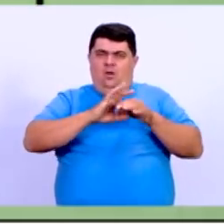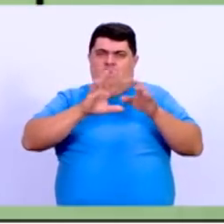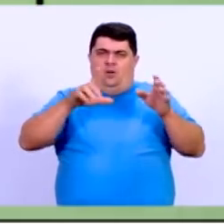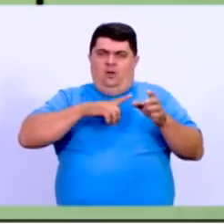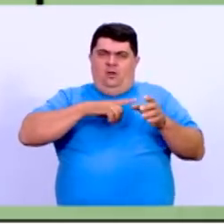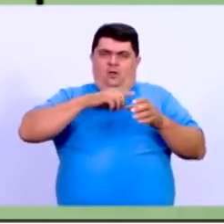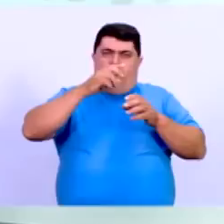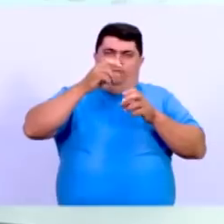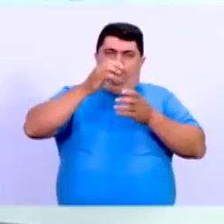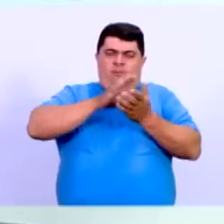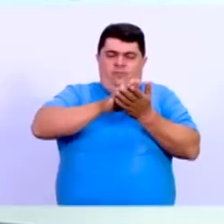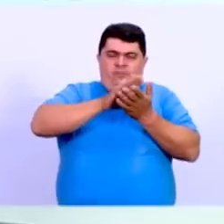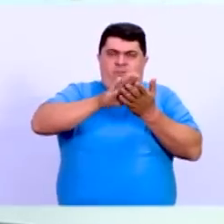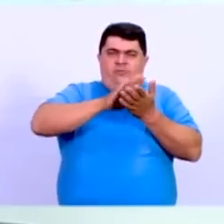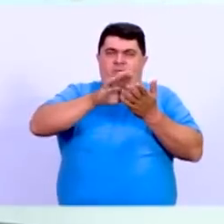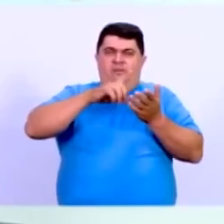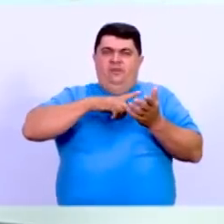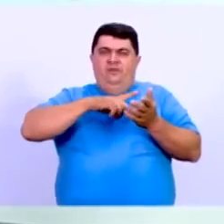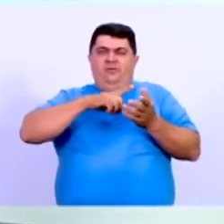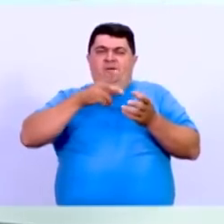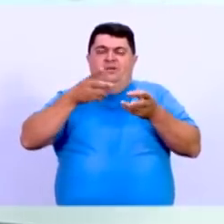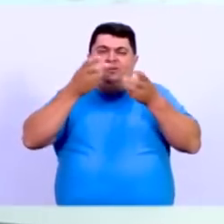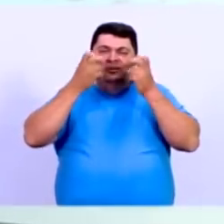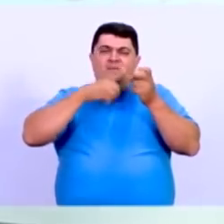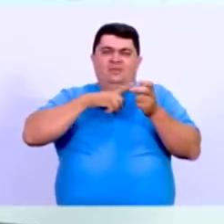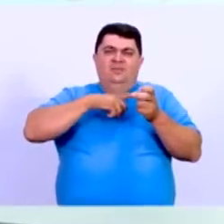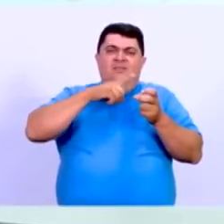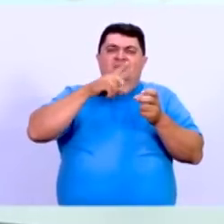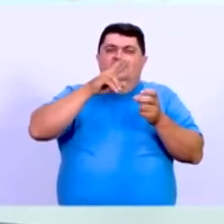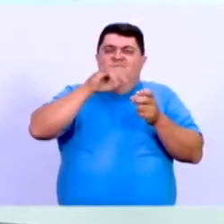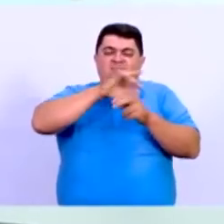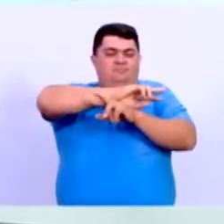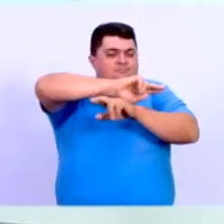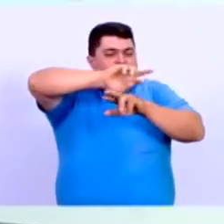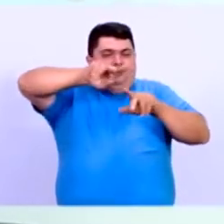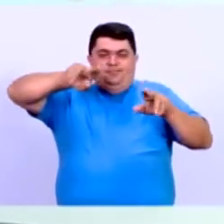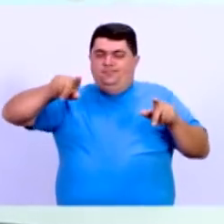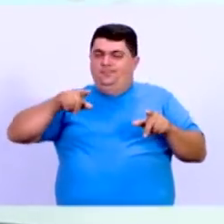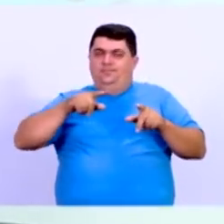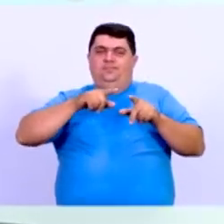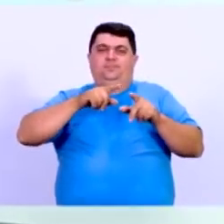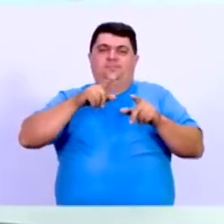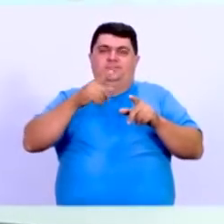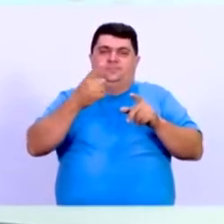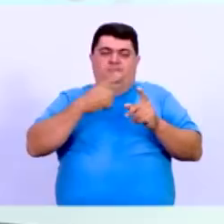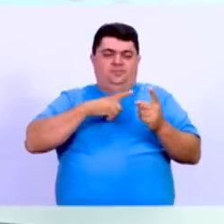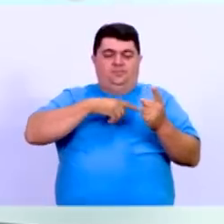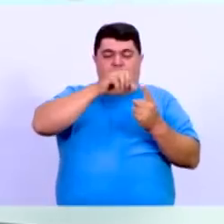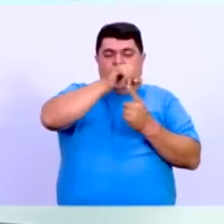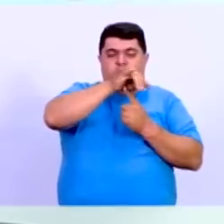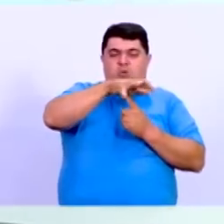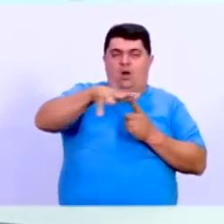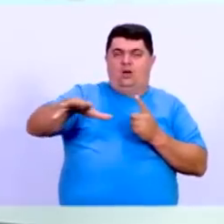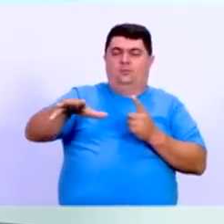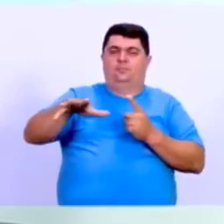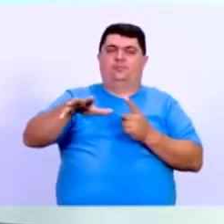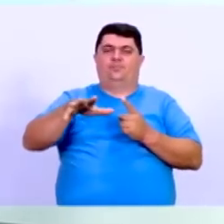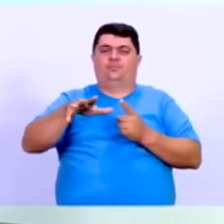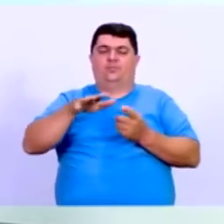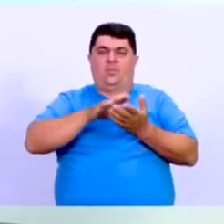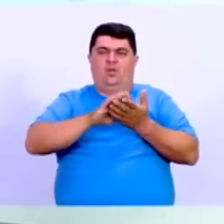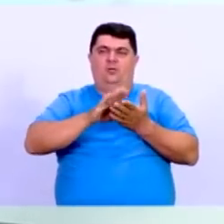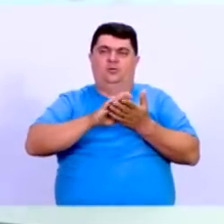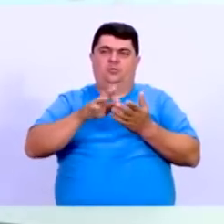tá? Então aqui, galera, olha só, você está vendo ali vários equipamentos compartilhando um recurso de hardware, que é